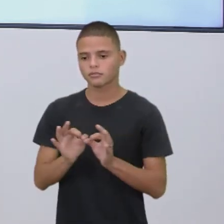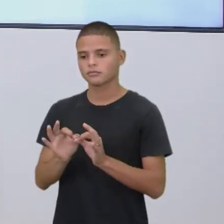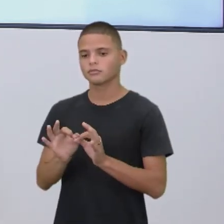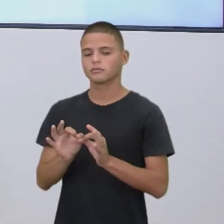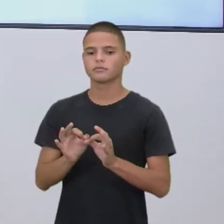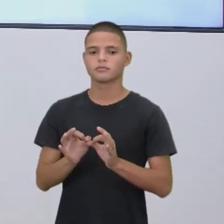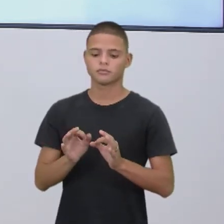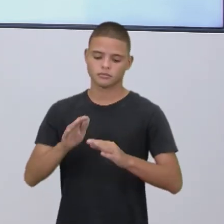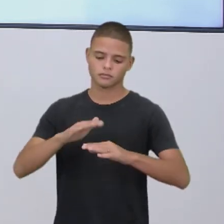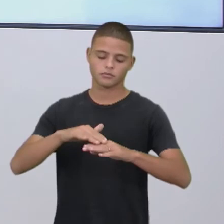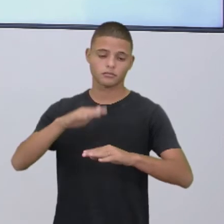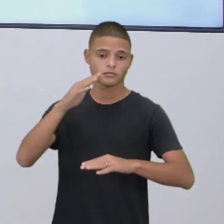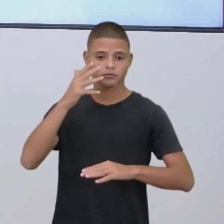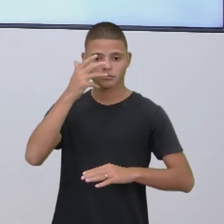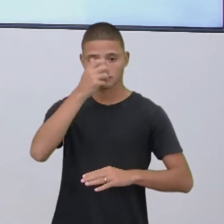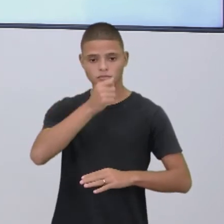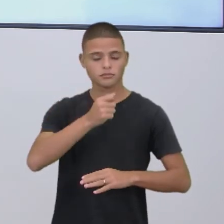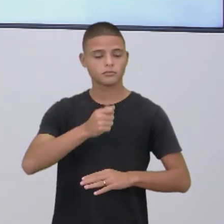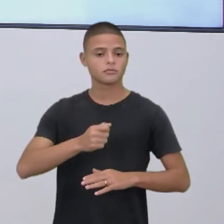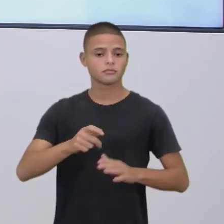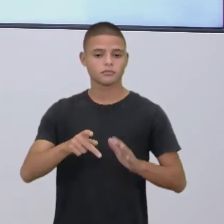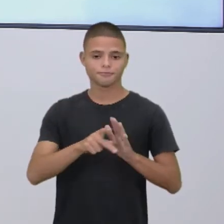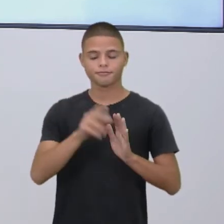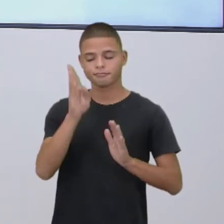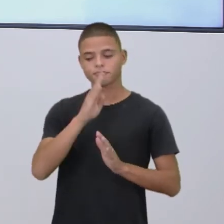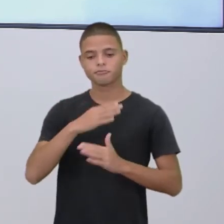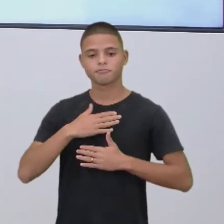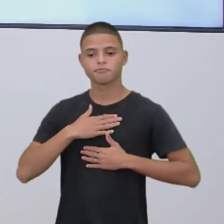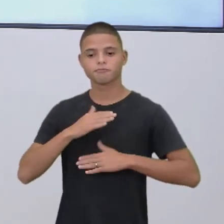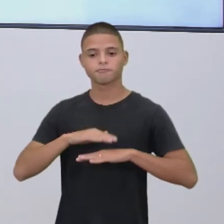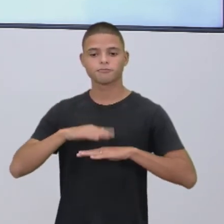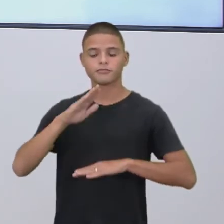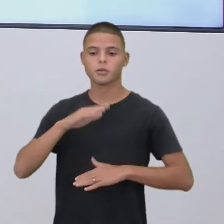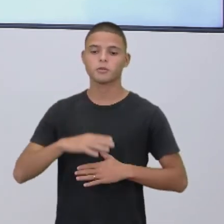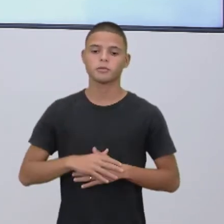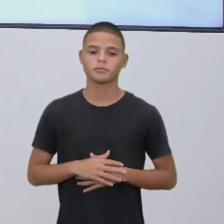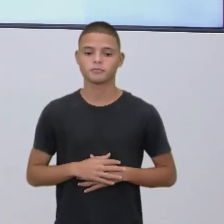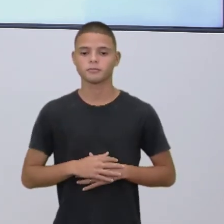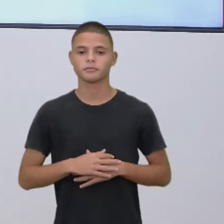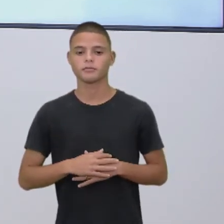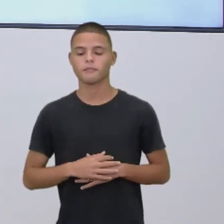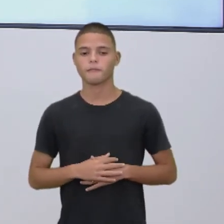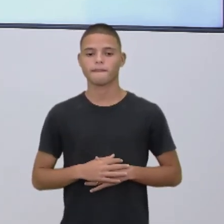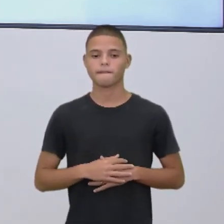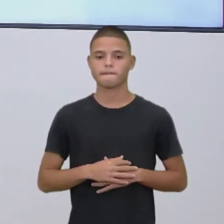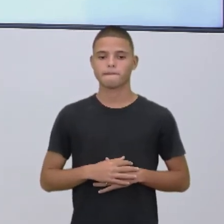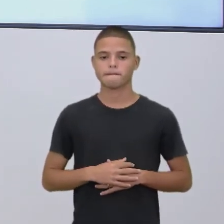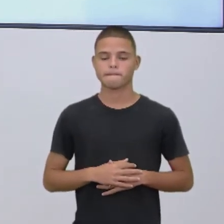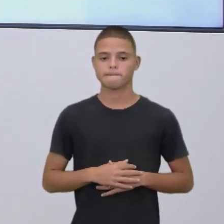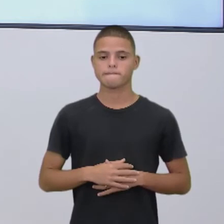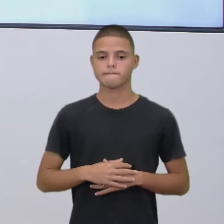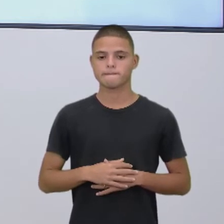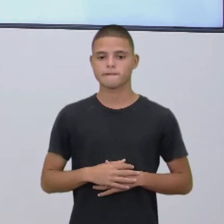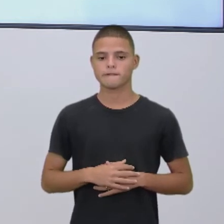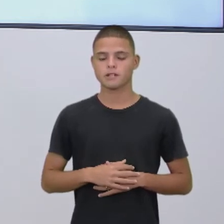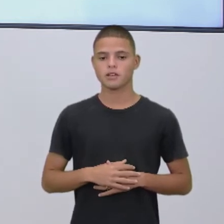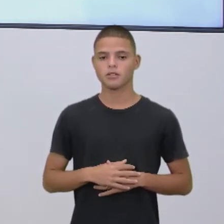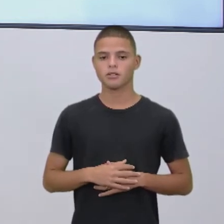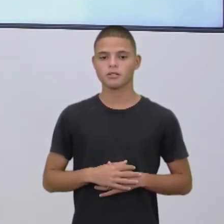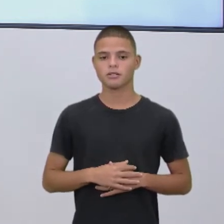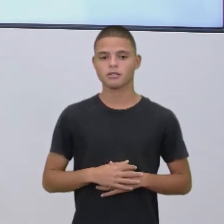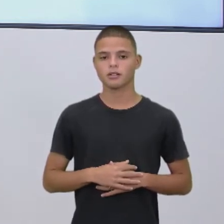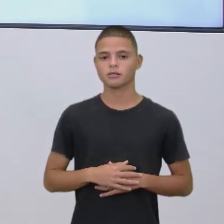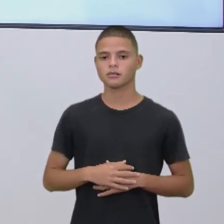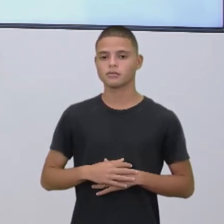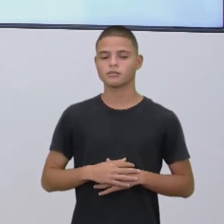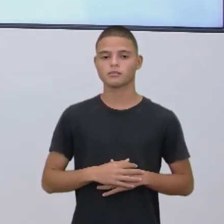mais utilizada, que o brasileiro mais prefere, é o prata e o preto, ok? Vermelho tem? Tem, mas não